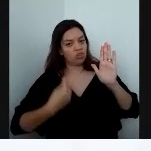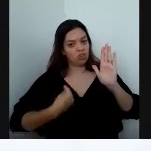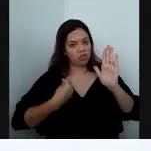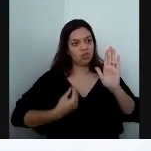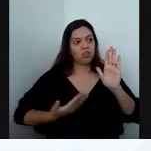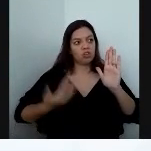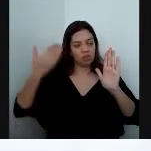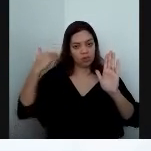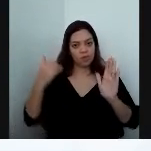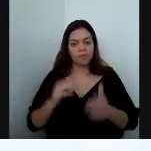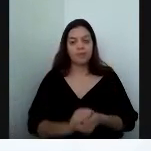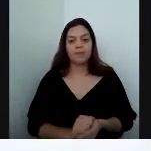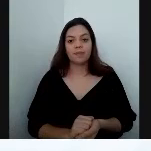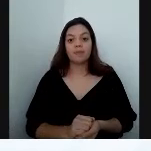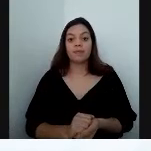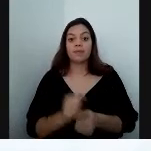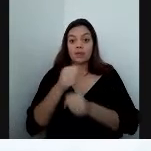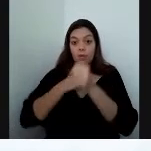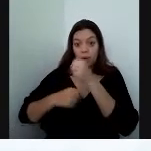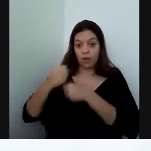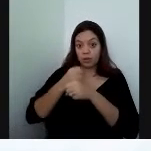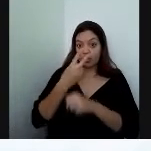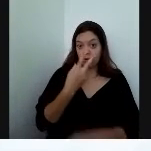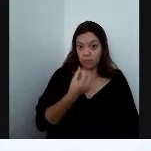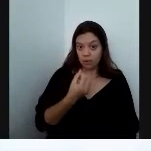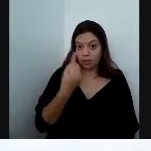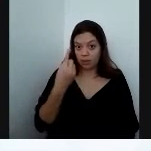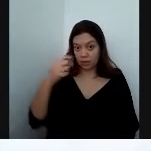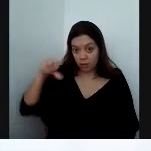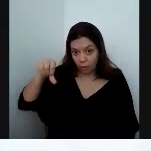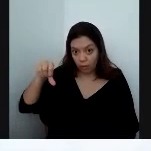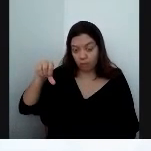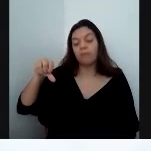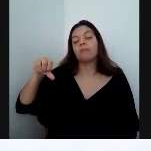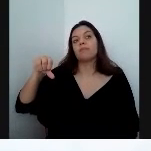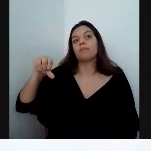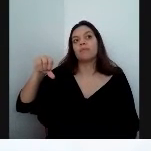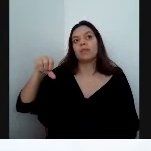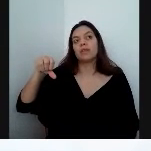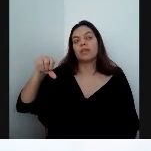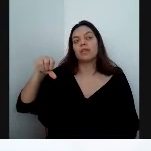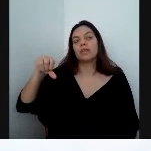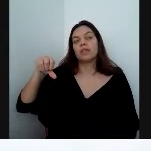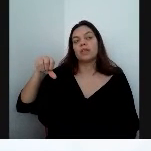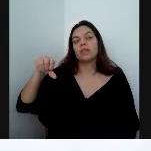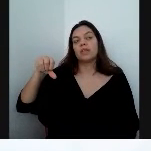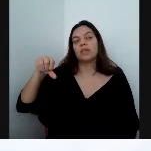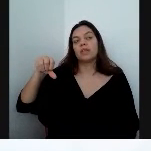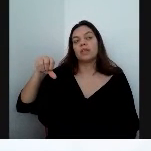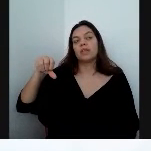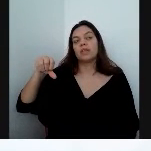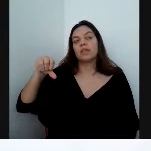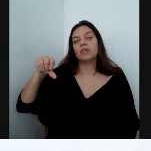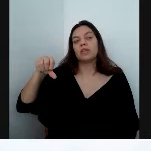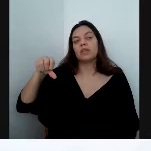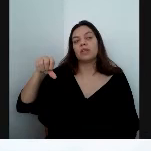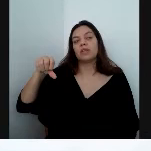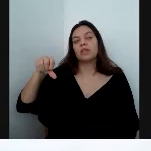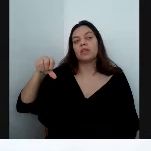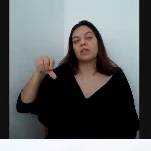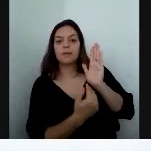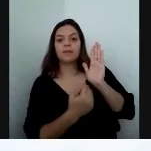2019, era quase 1% dos acordos, né, tinha alguma cláusula de home office. Era pouco, 1%. Já